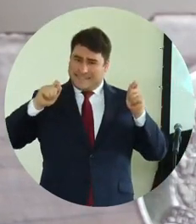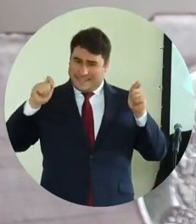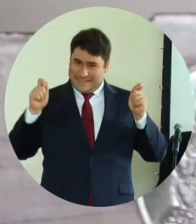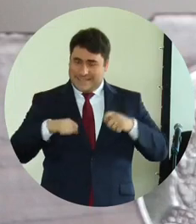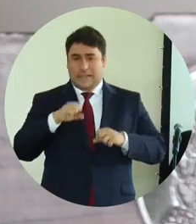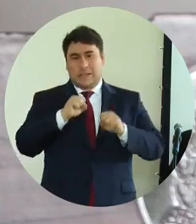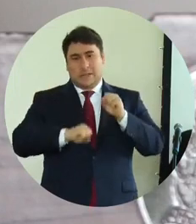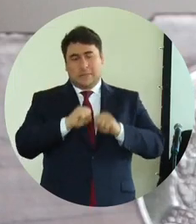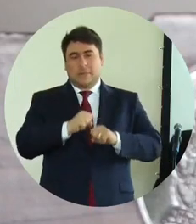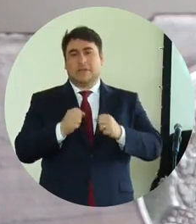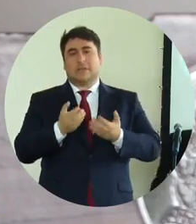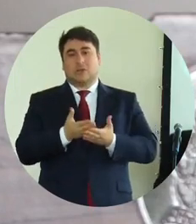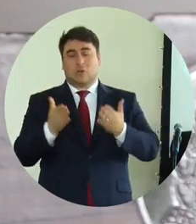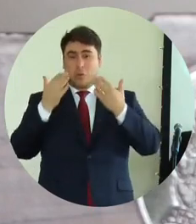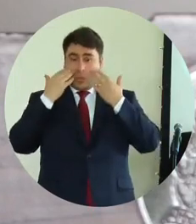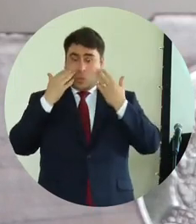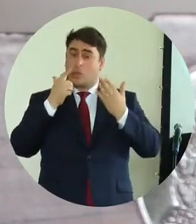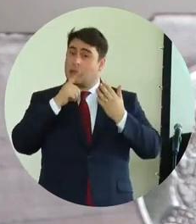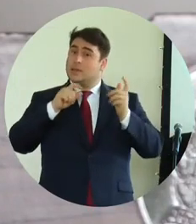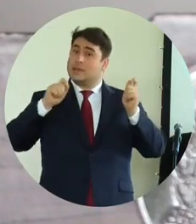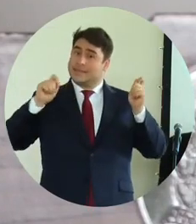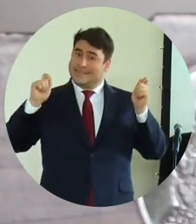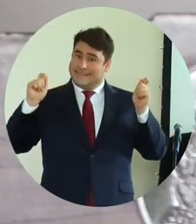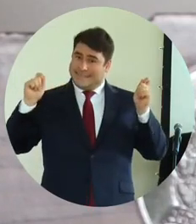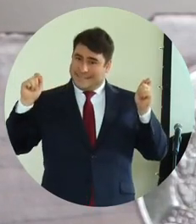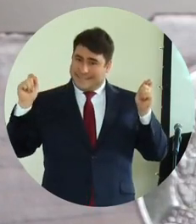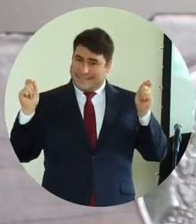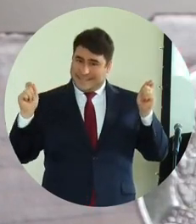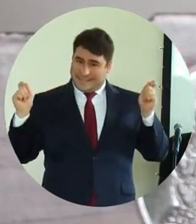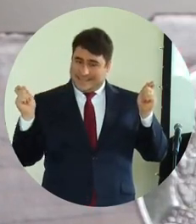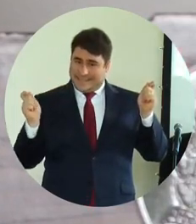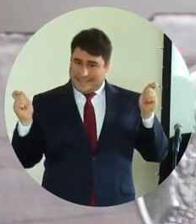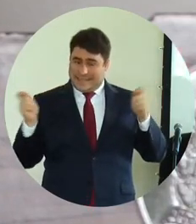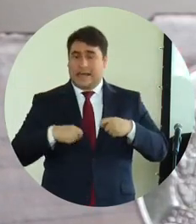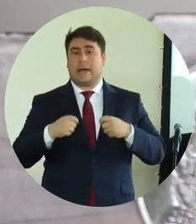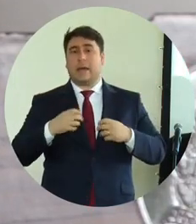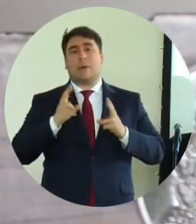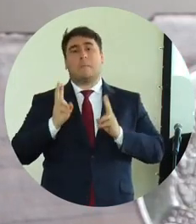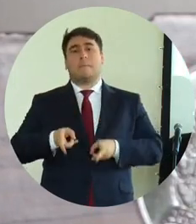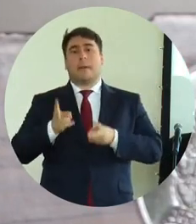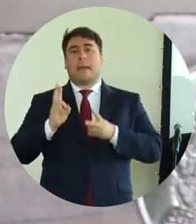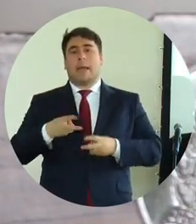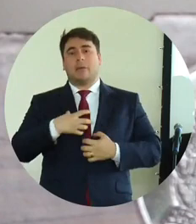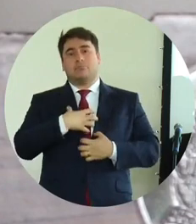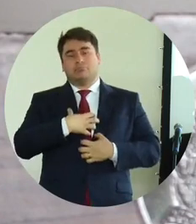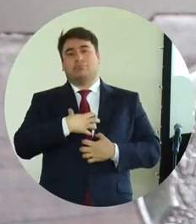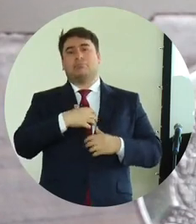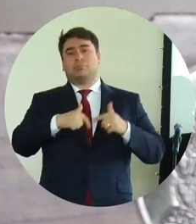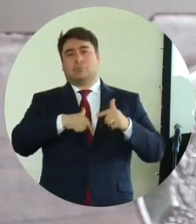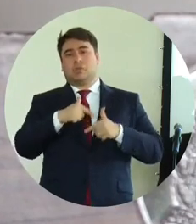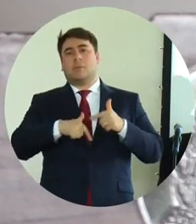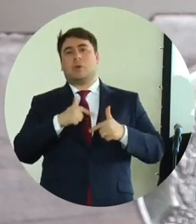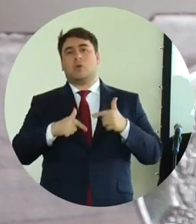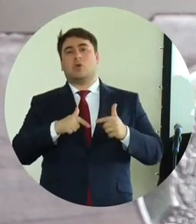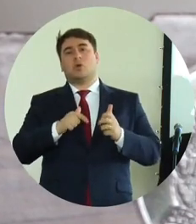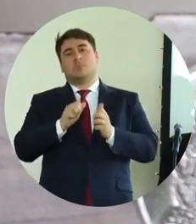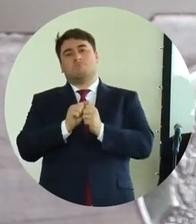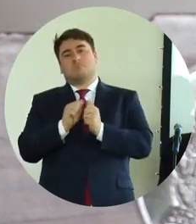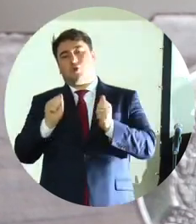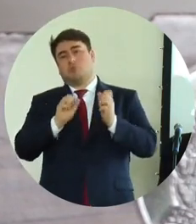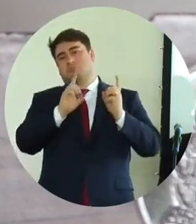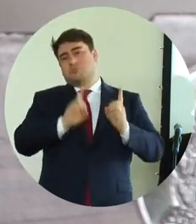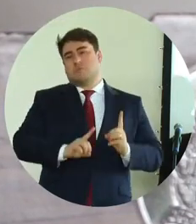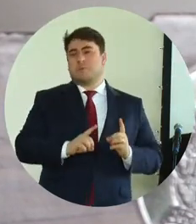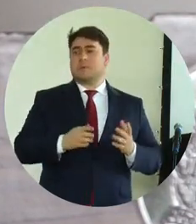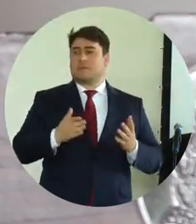como vocês mostraram, é capaz de dar o mesmo tratamento para o trabalhador com e sem deficiência.